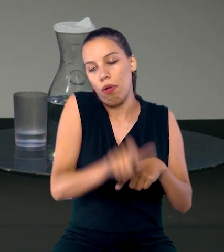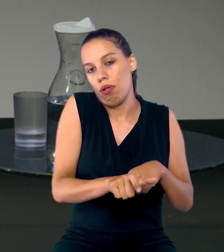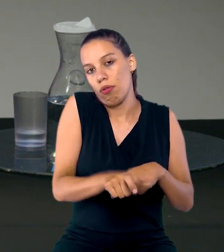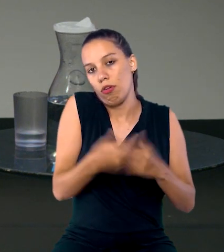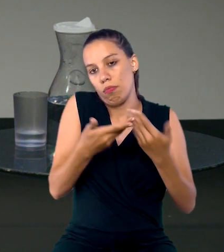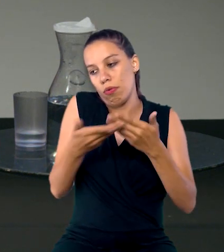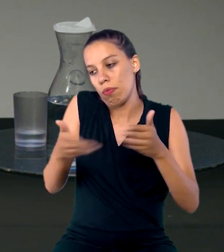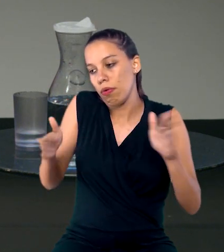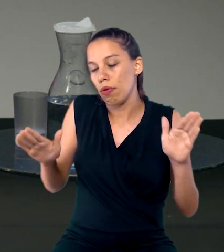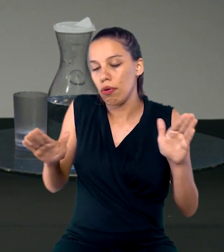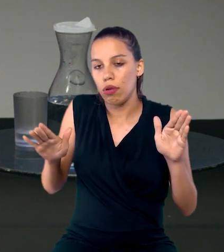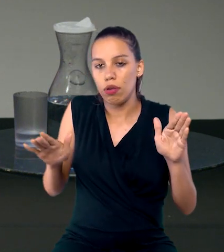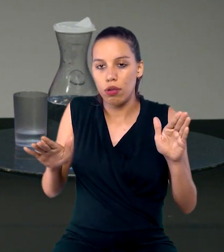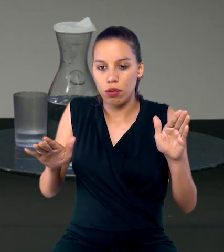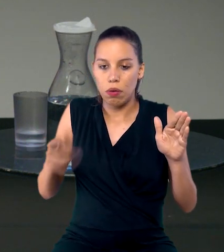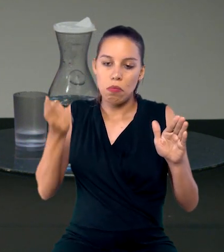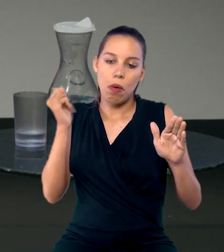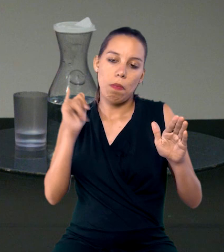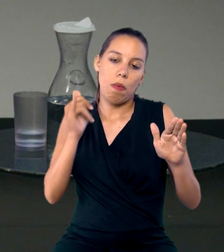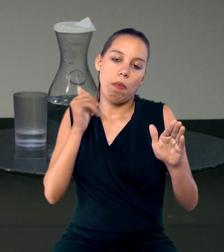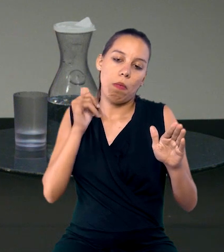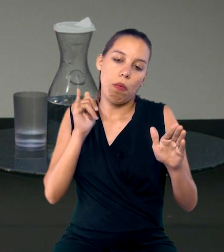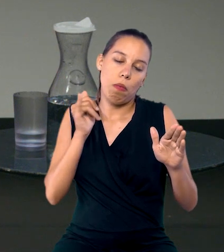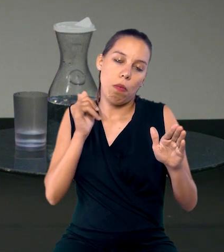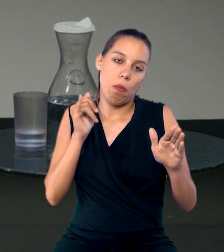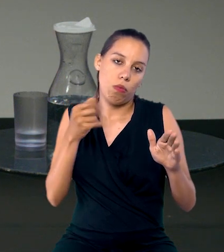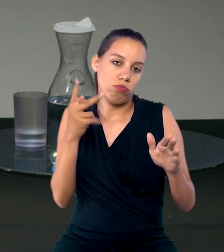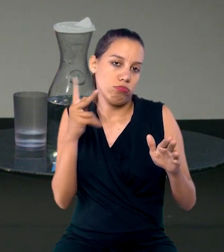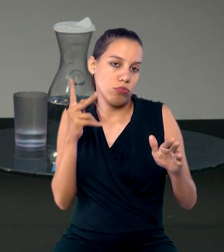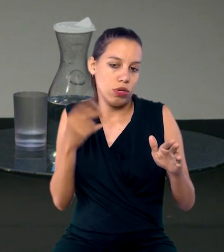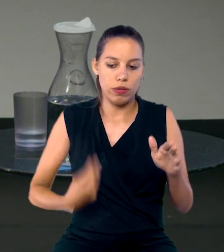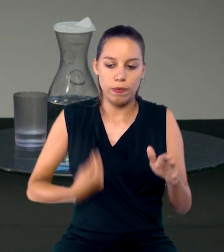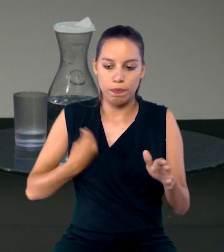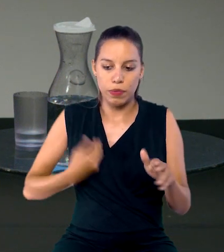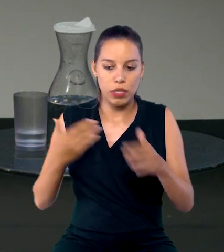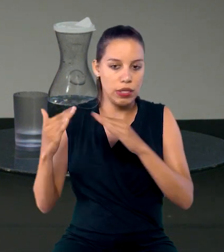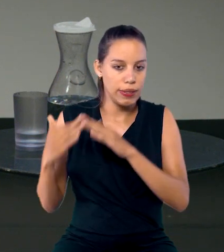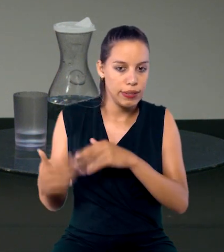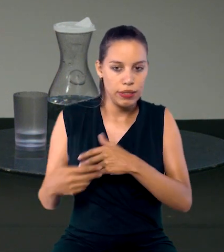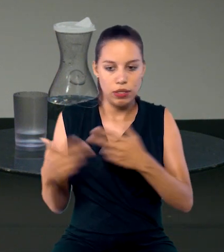abrem a porta, né, das suas casas, das suas vidas, dos seus corpos,